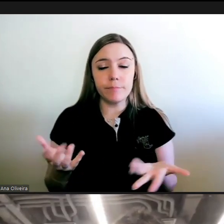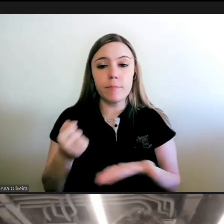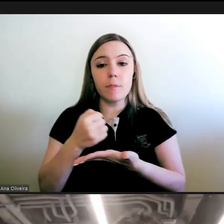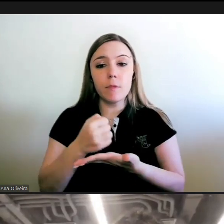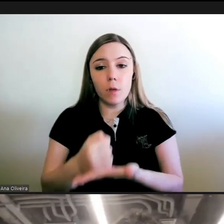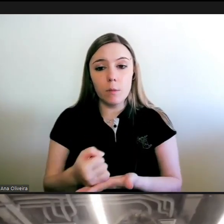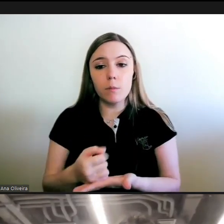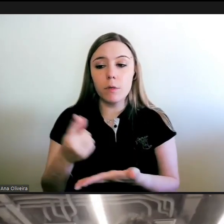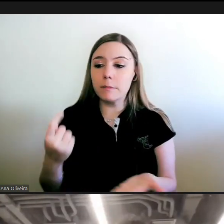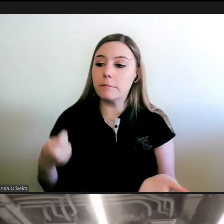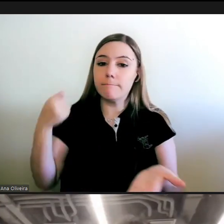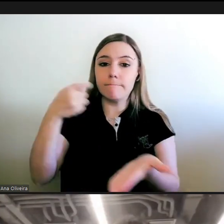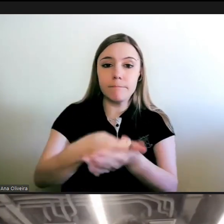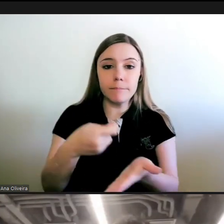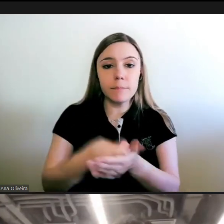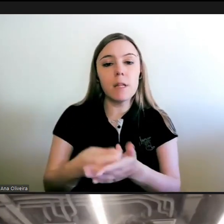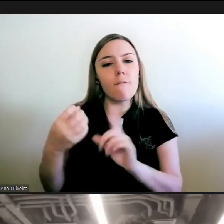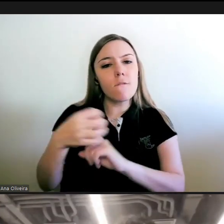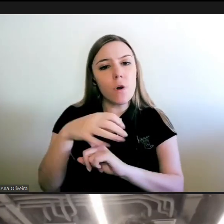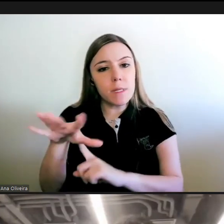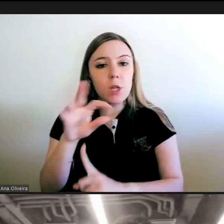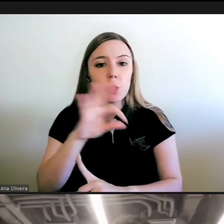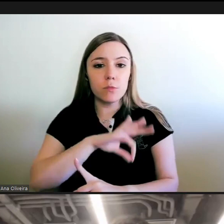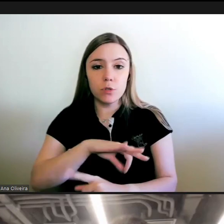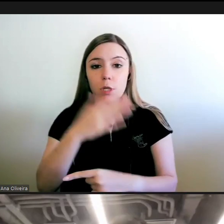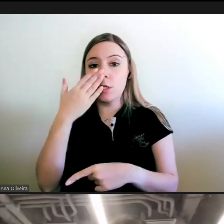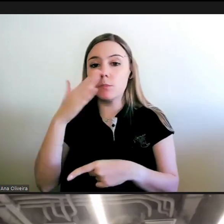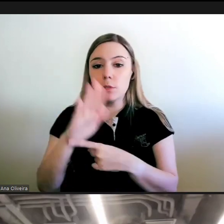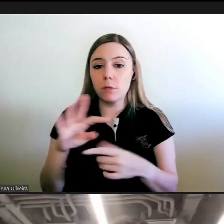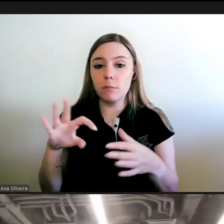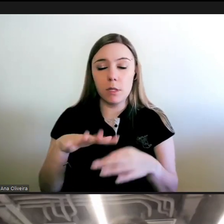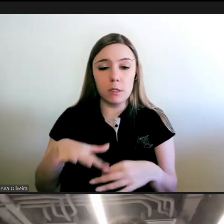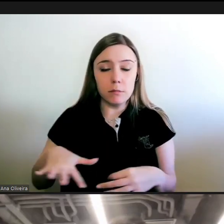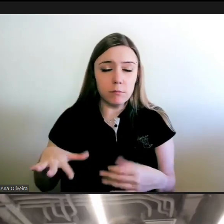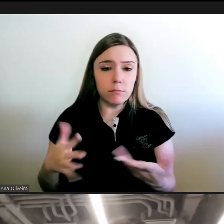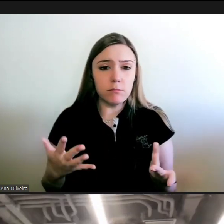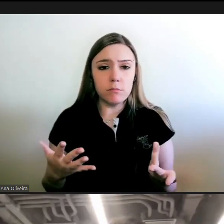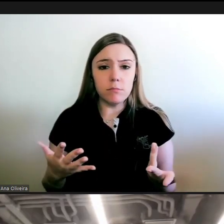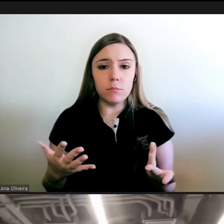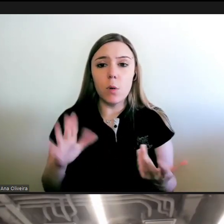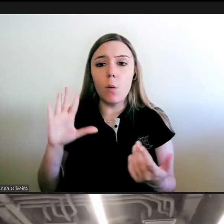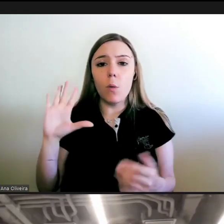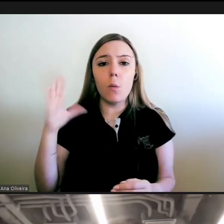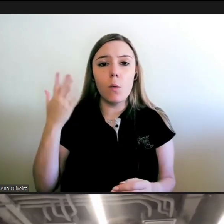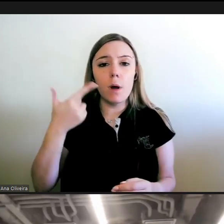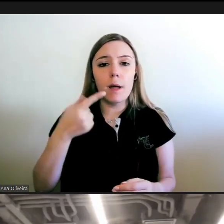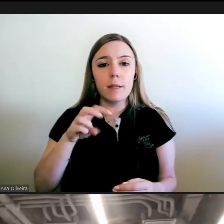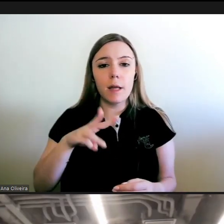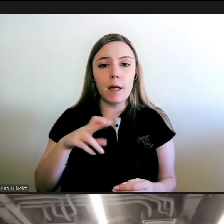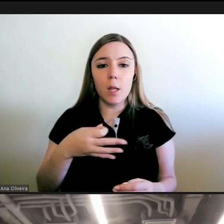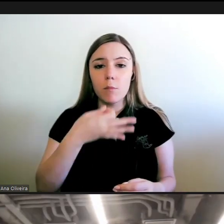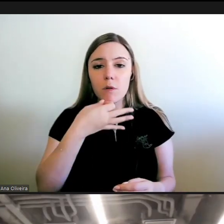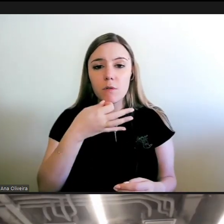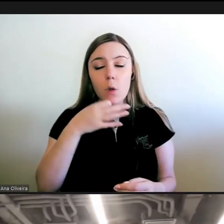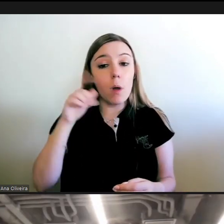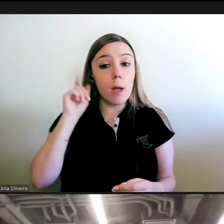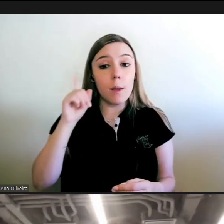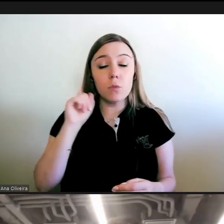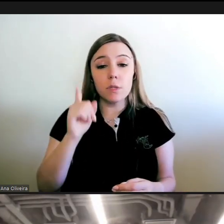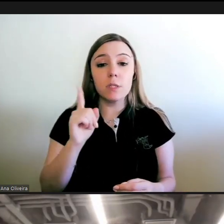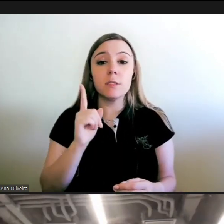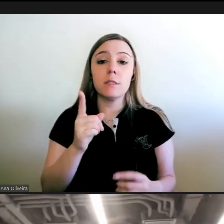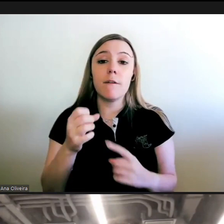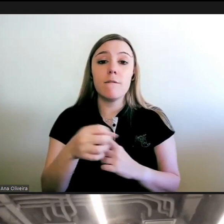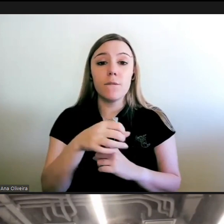investimento na formação dos próprios profissionais. Por exemplo, em termos académicos, quando a Telma falava na importância da formação das